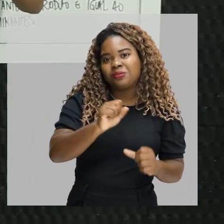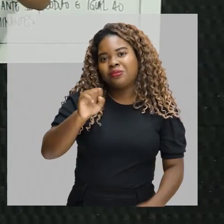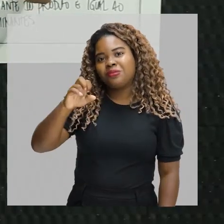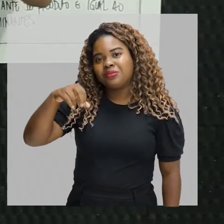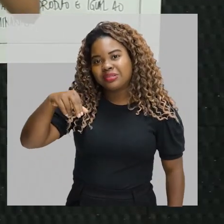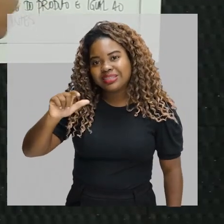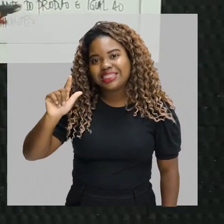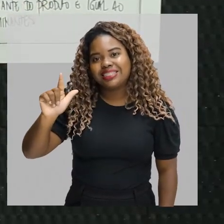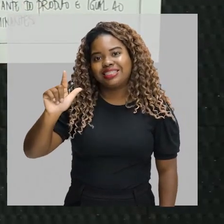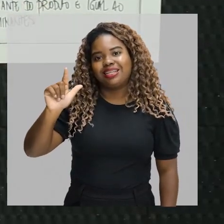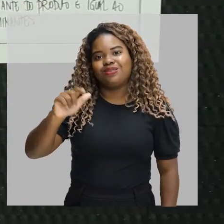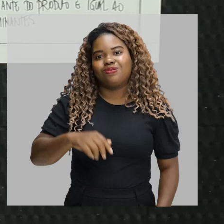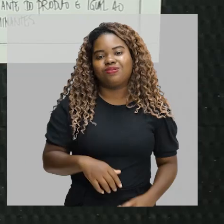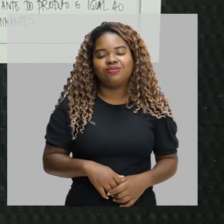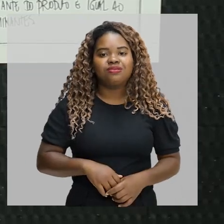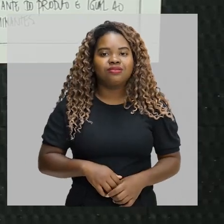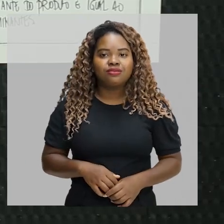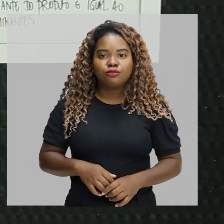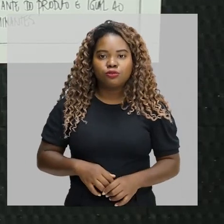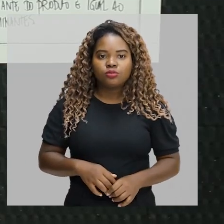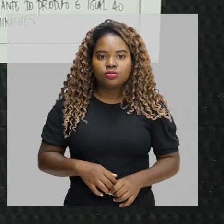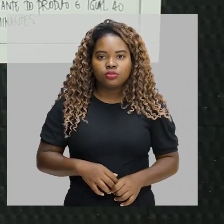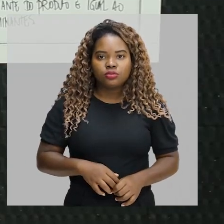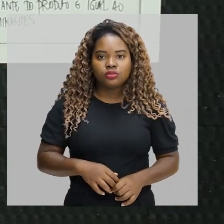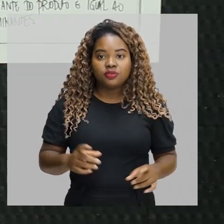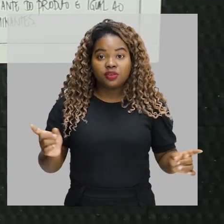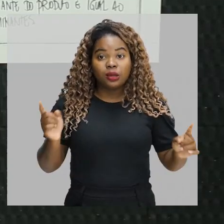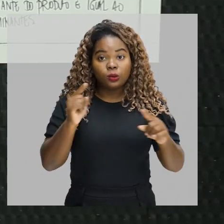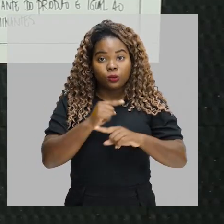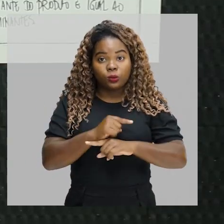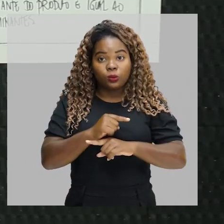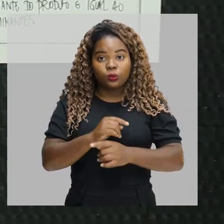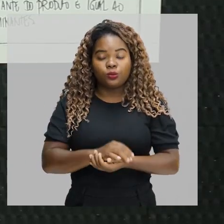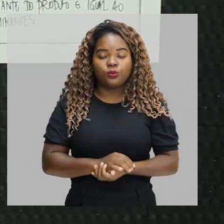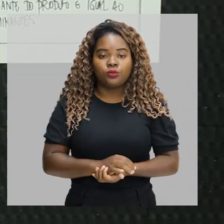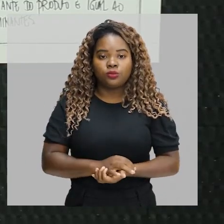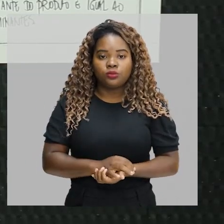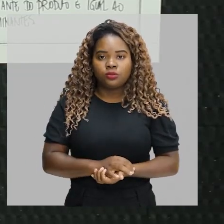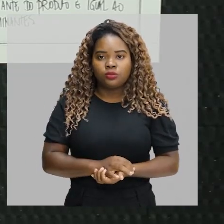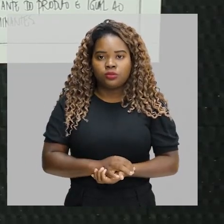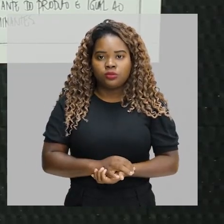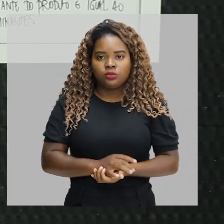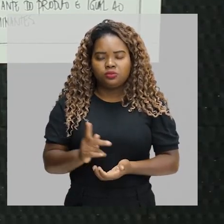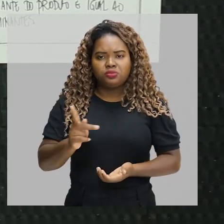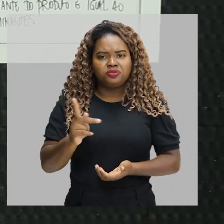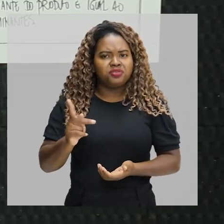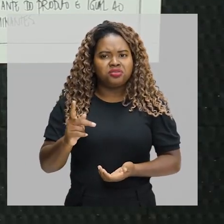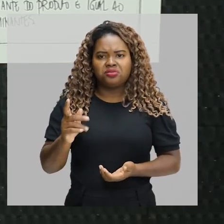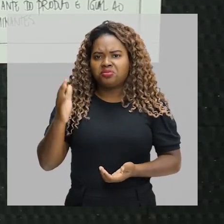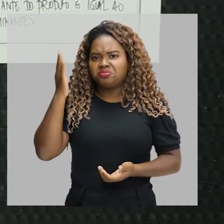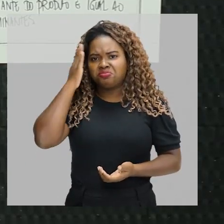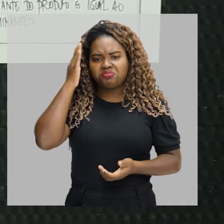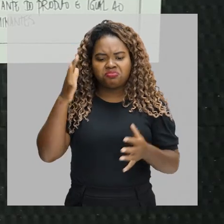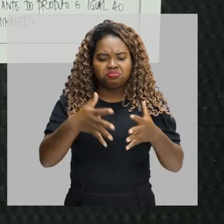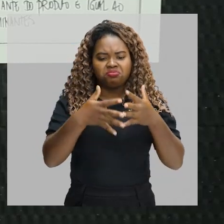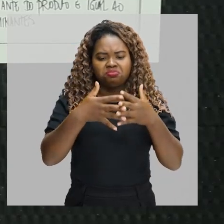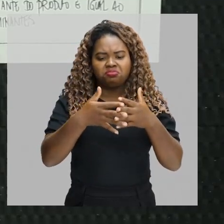o sinal, certo? Vai ficar o oposto, tá? Pessoal, não entendi.